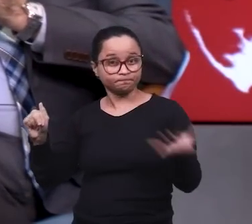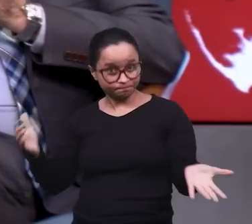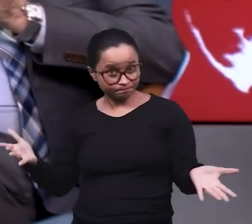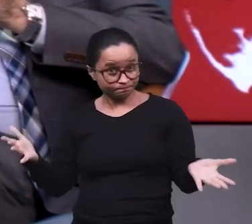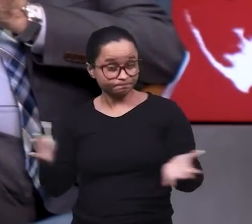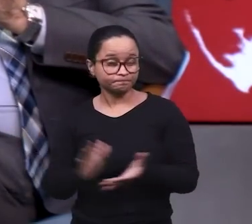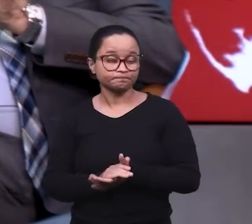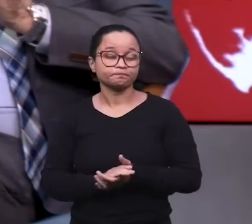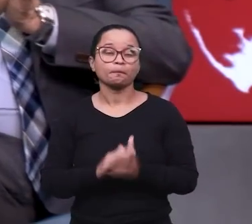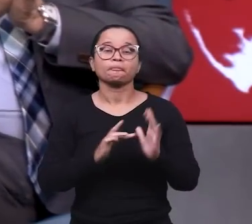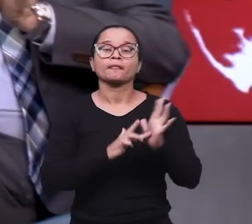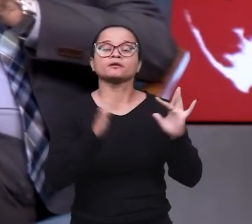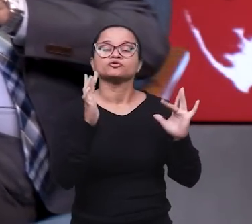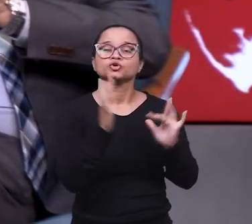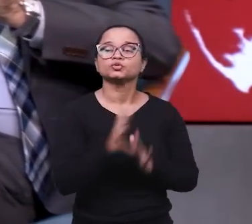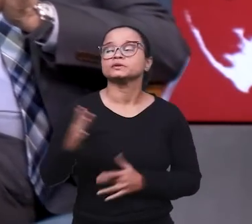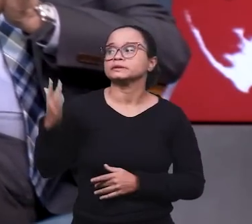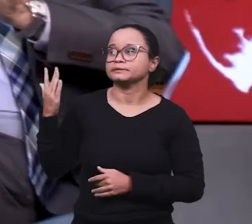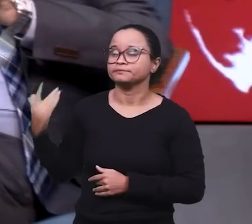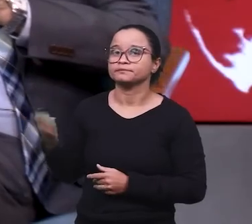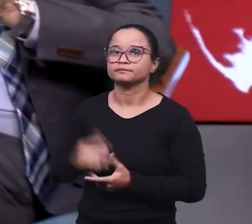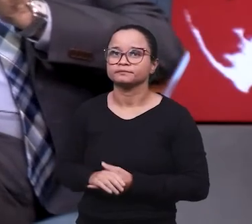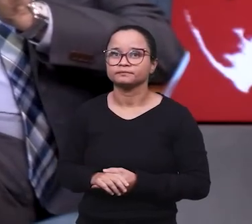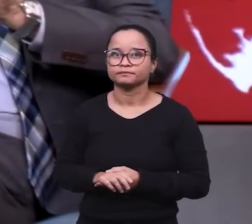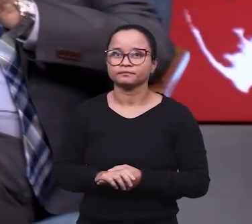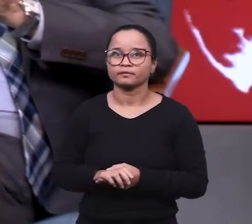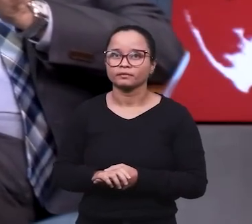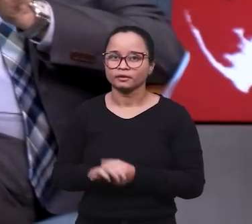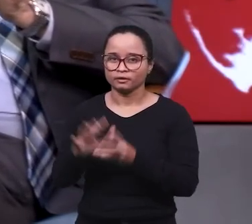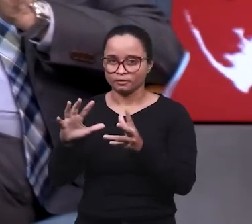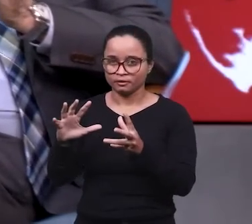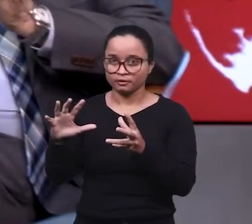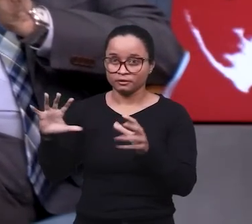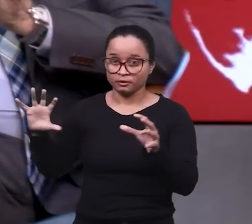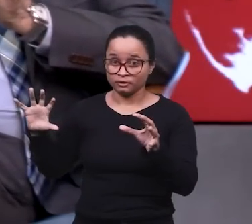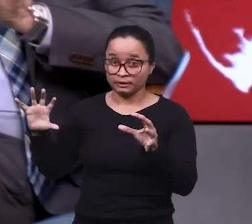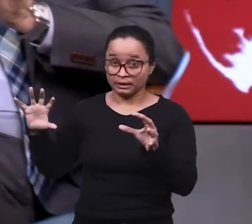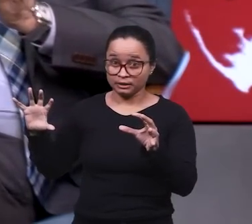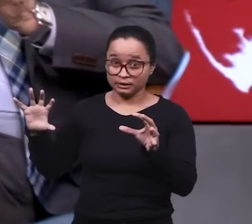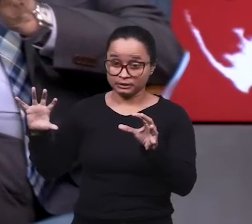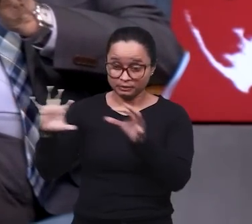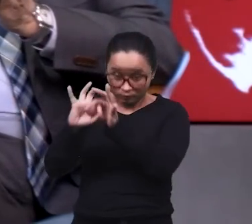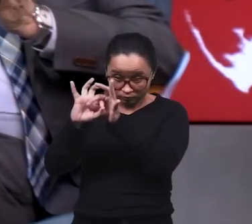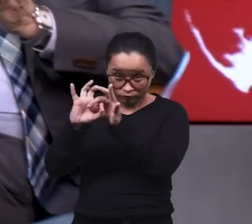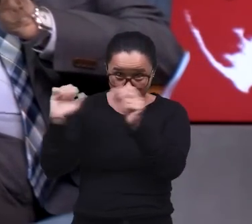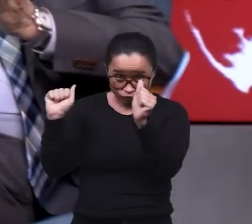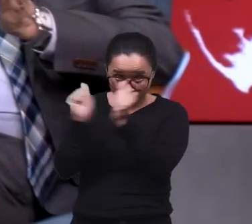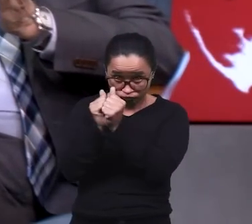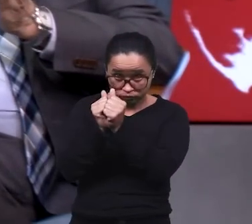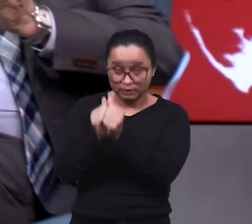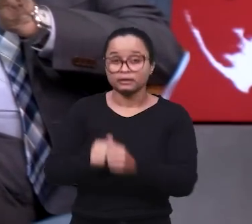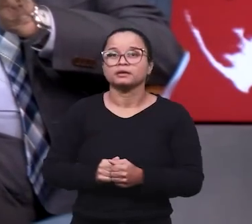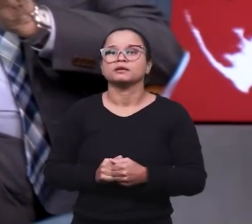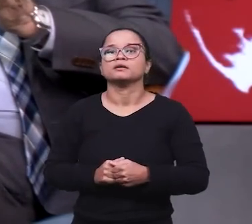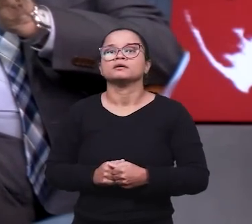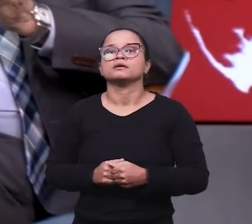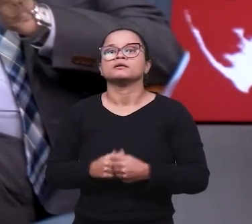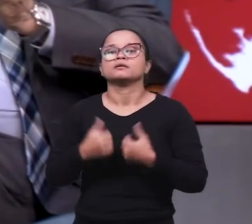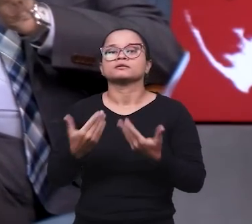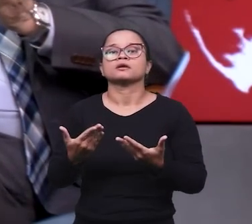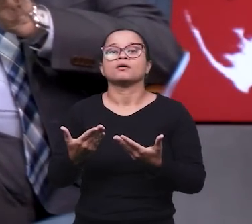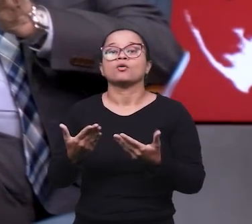Então, Jesus ali se funde com palavra. Então, a